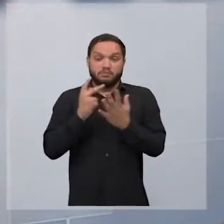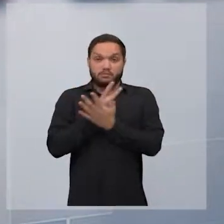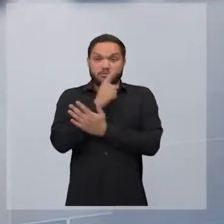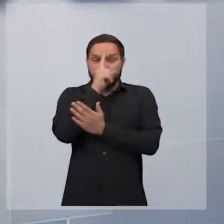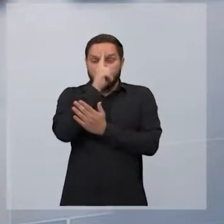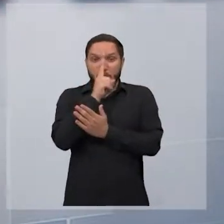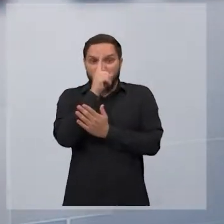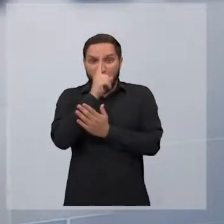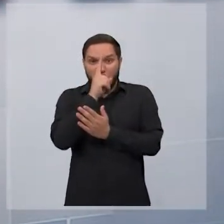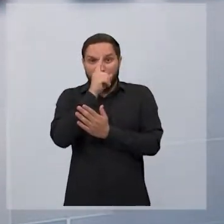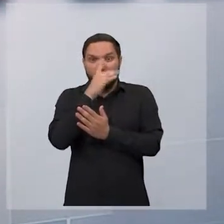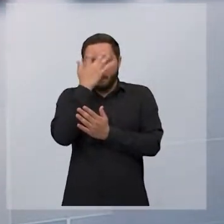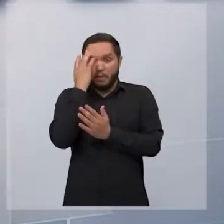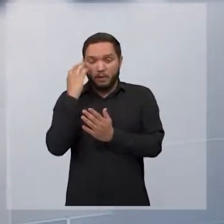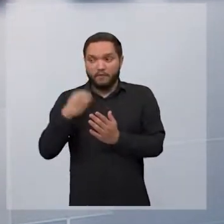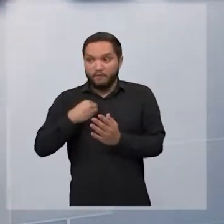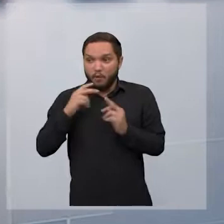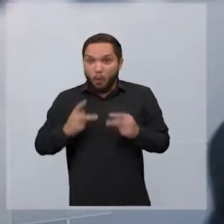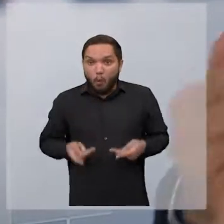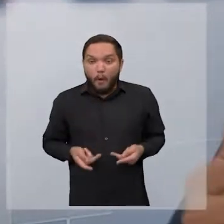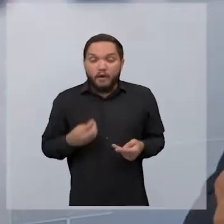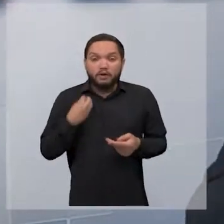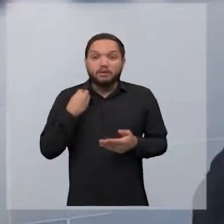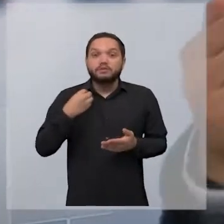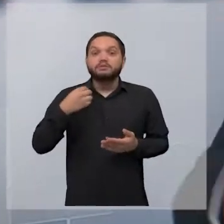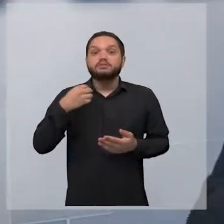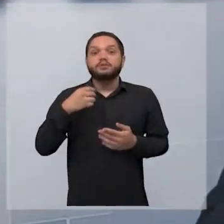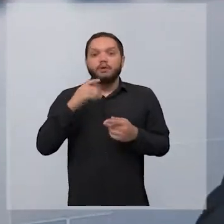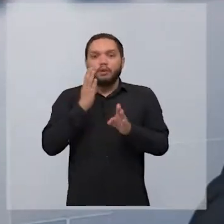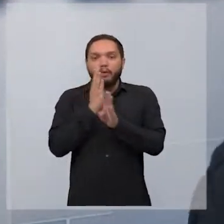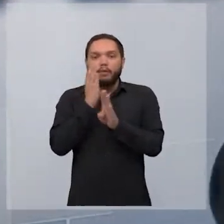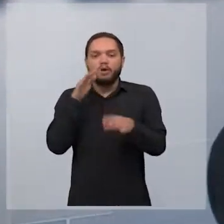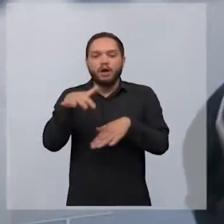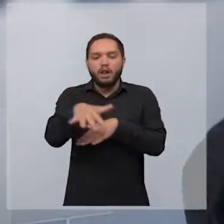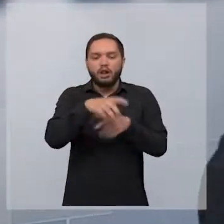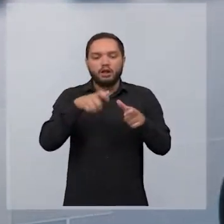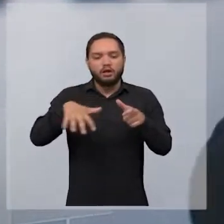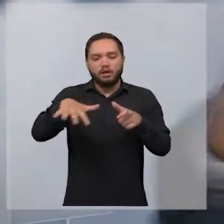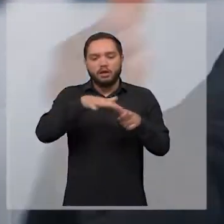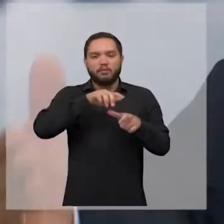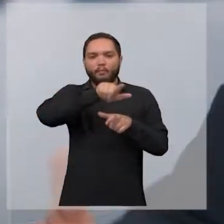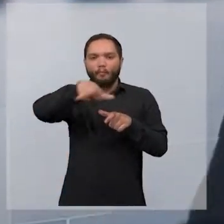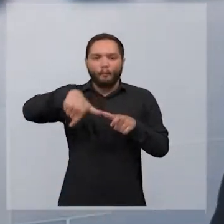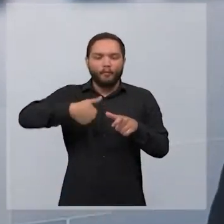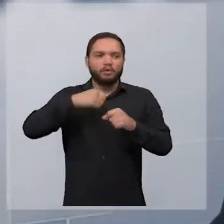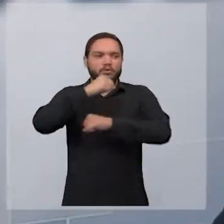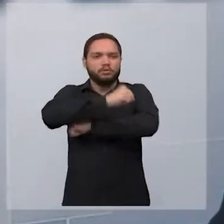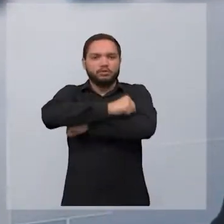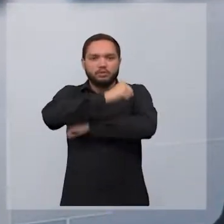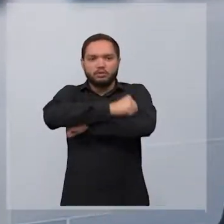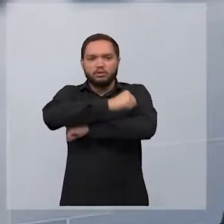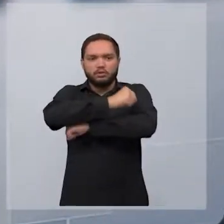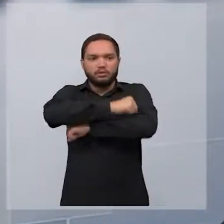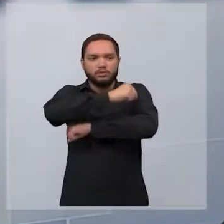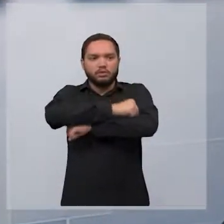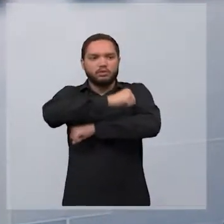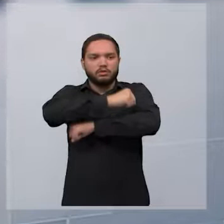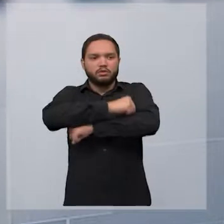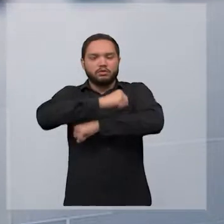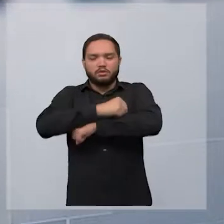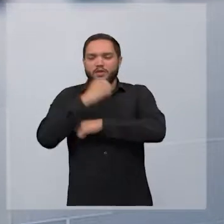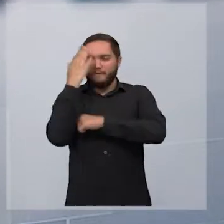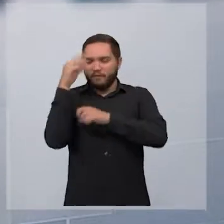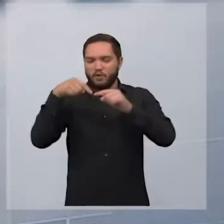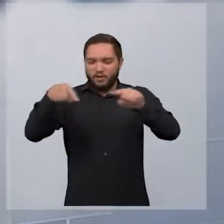humanas por conta de espaços vazios, janelas, espaços de varanda, deverão,